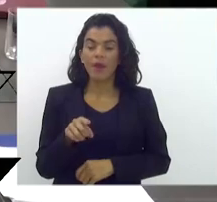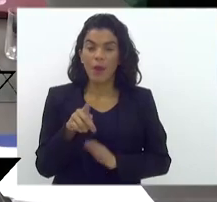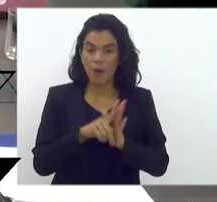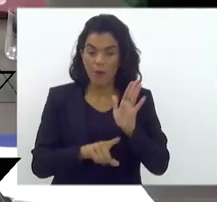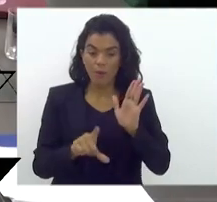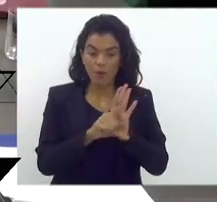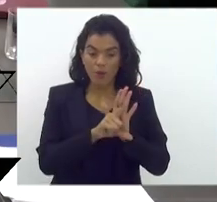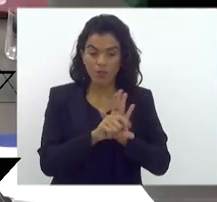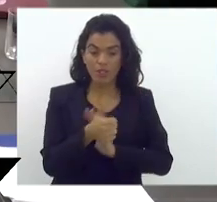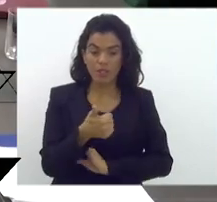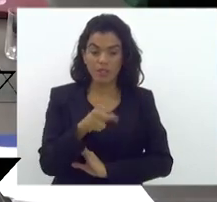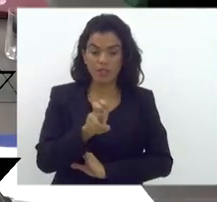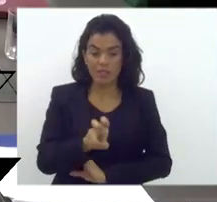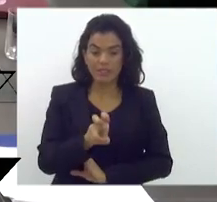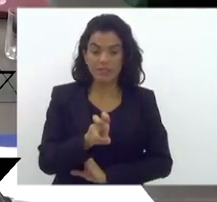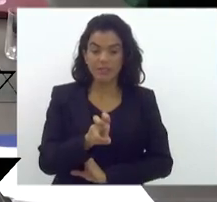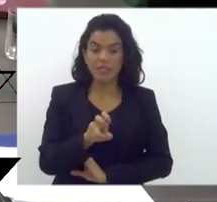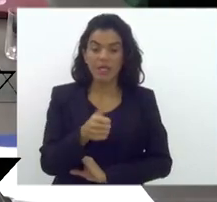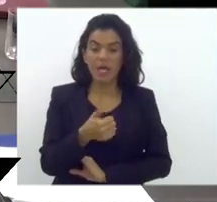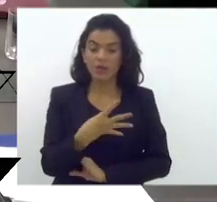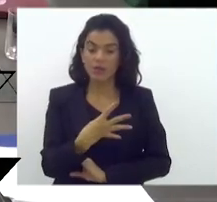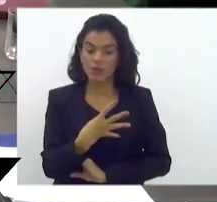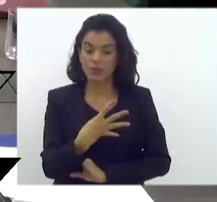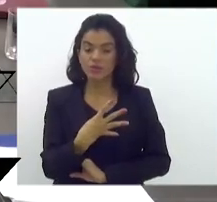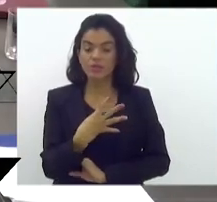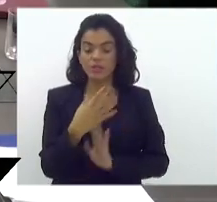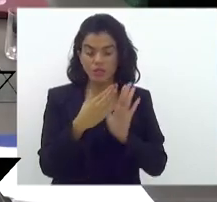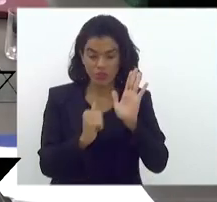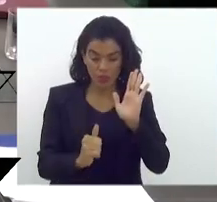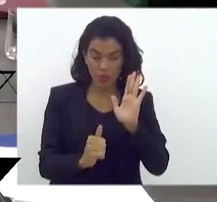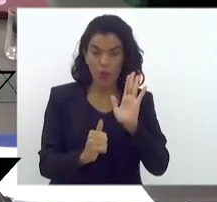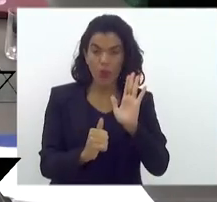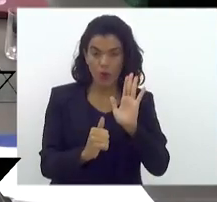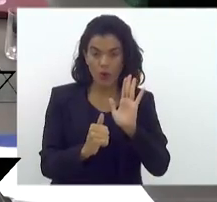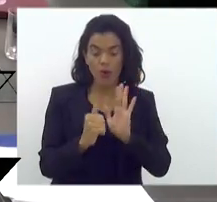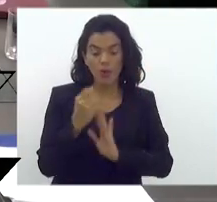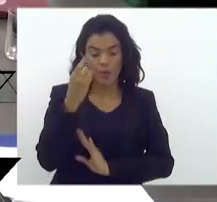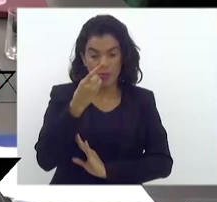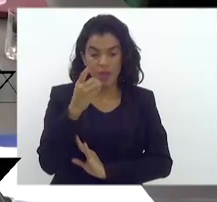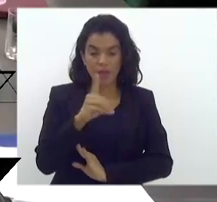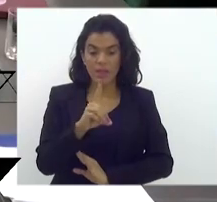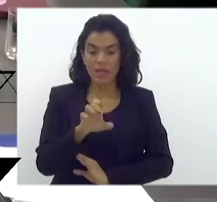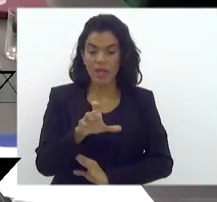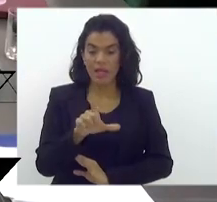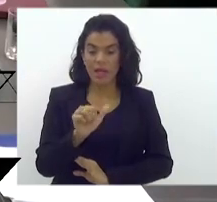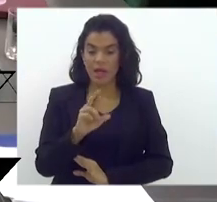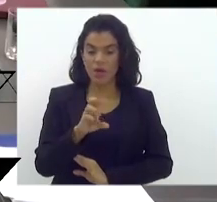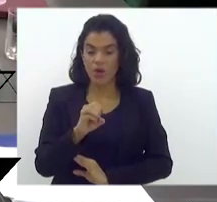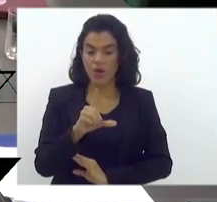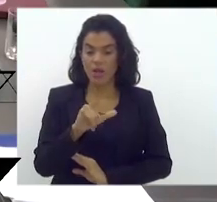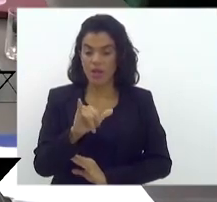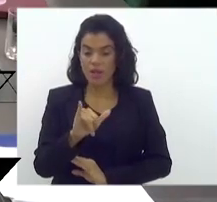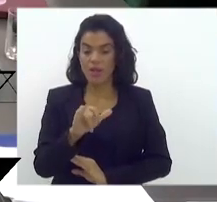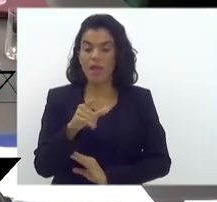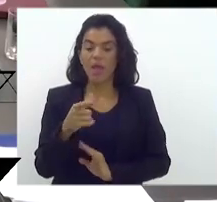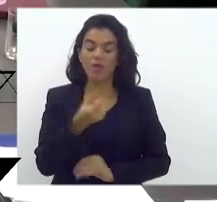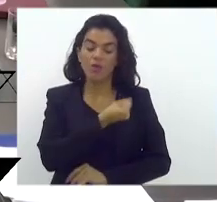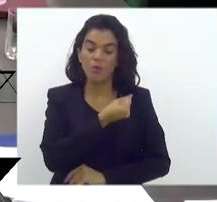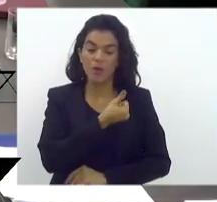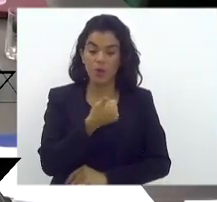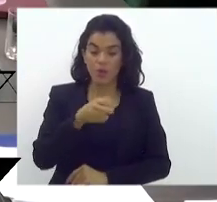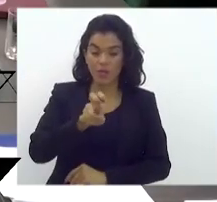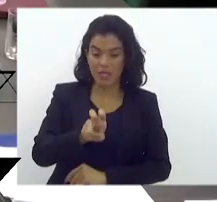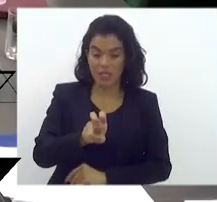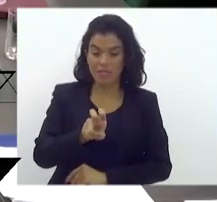projeto 15 da pauta, não, 14 está retirado de pauta para o gabinete do deputado De Laroli, e o 15 da pauta é o